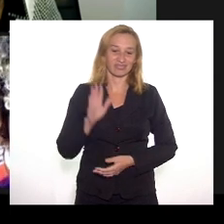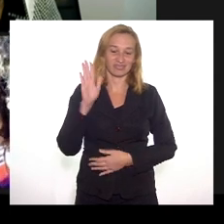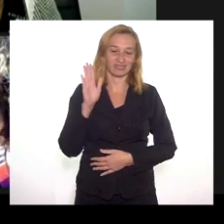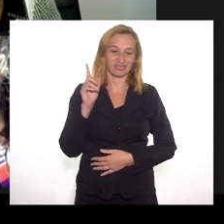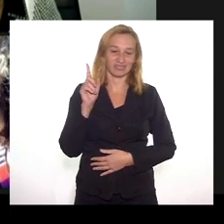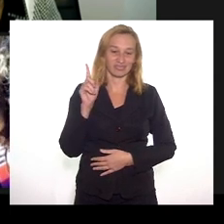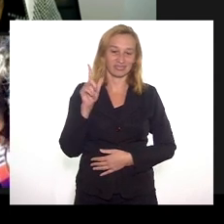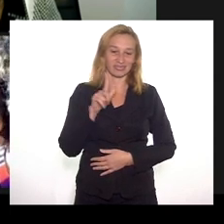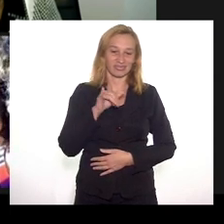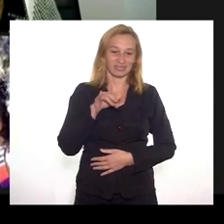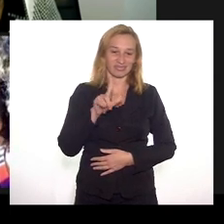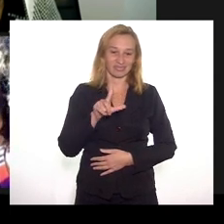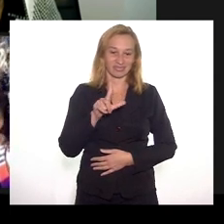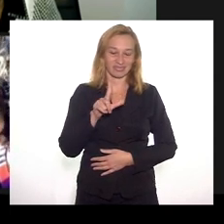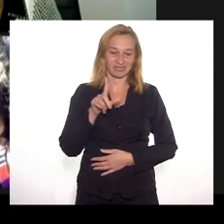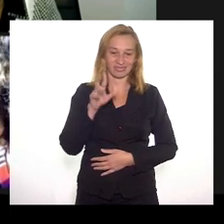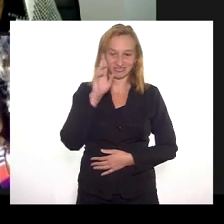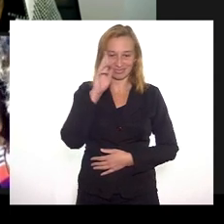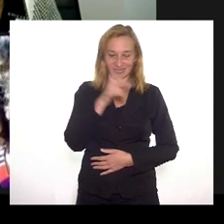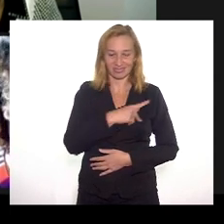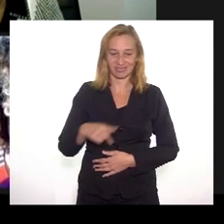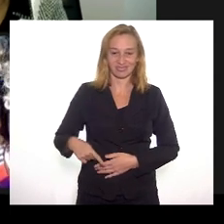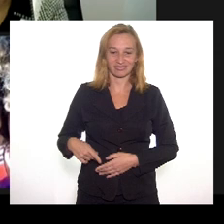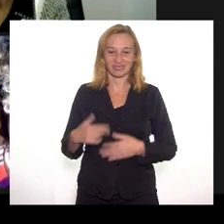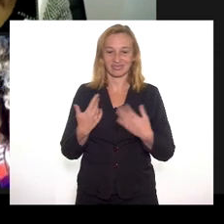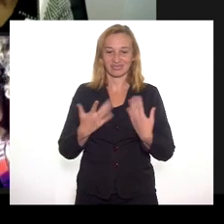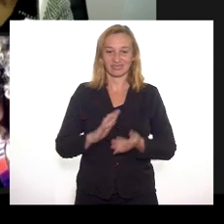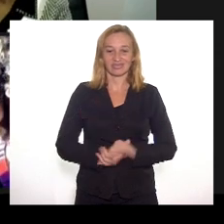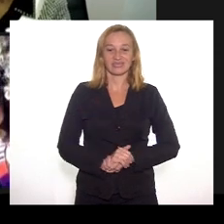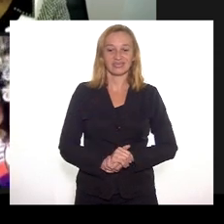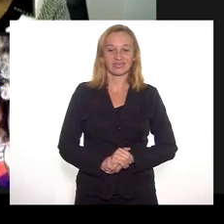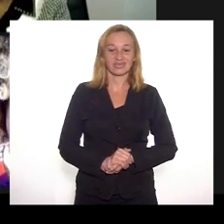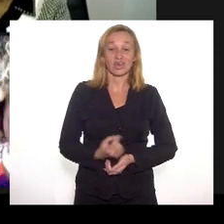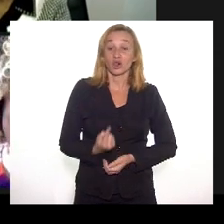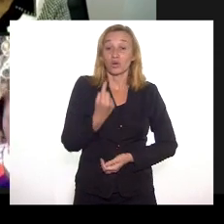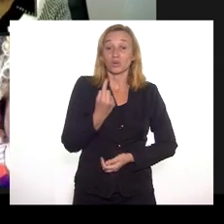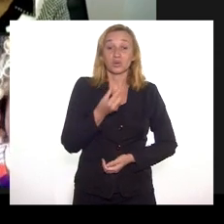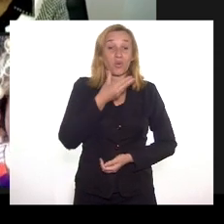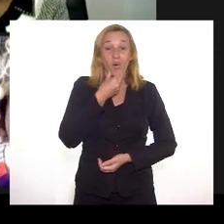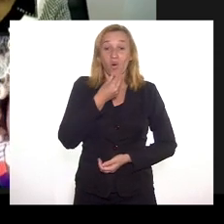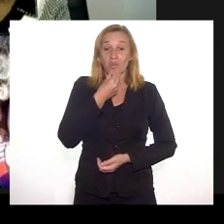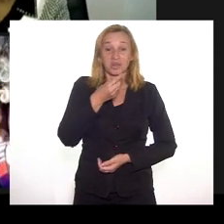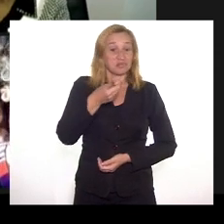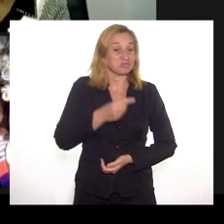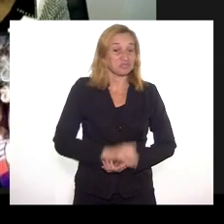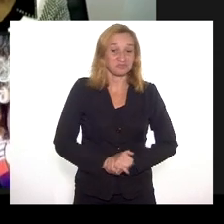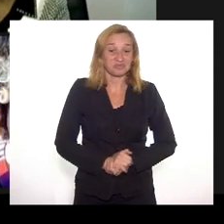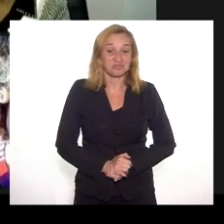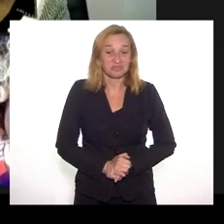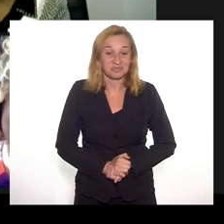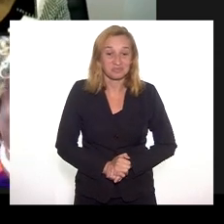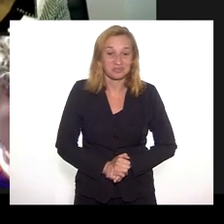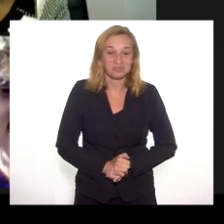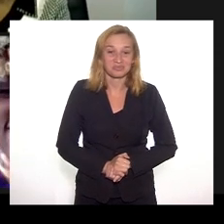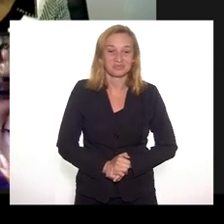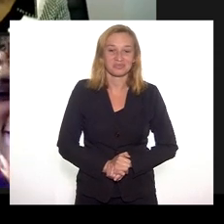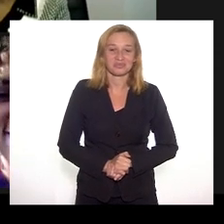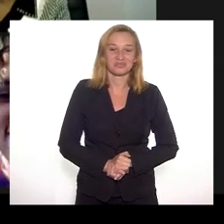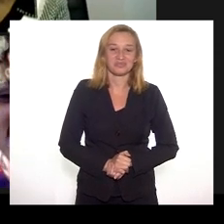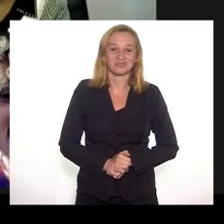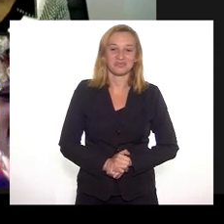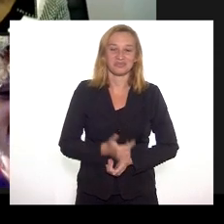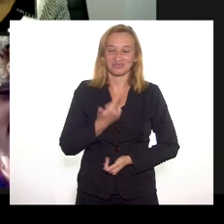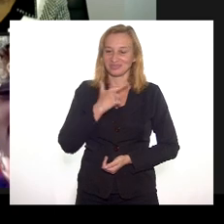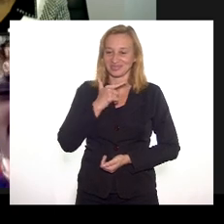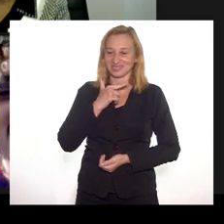O IML, presidente. Parabéns. É? Eu acho que eu era o único homem nessa história, hein? Que homem é esse? É uma